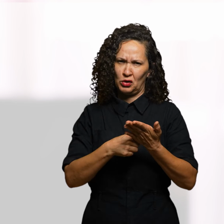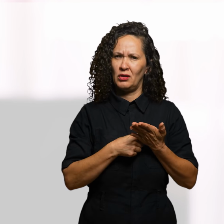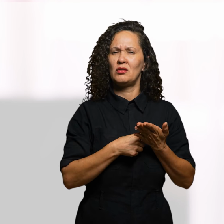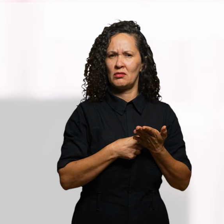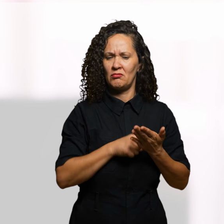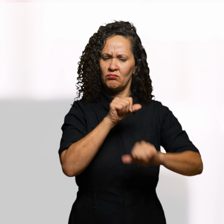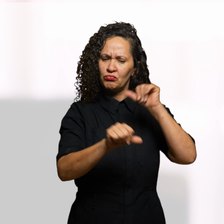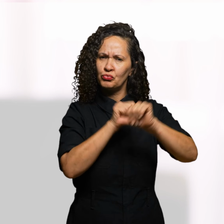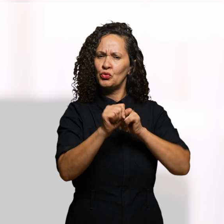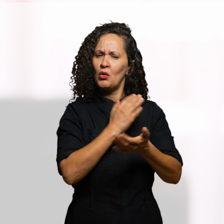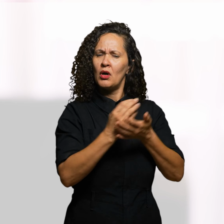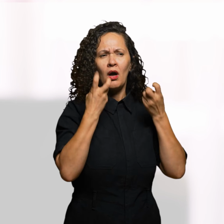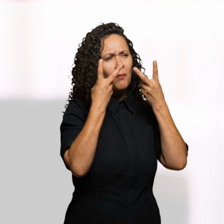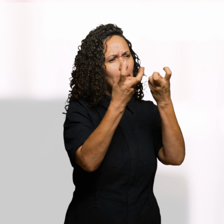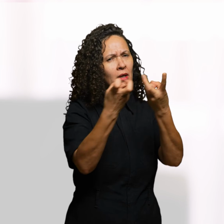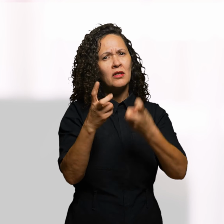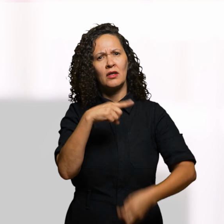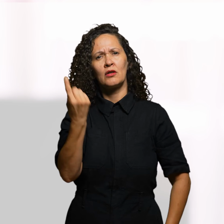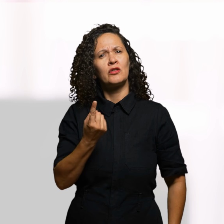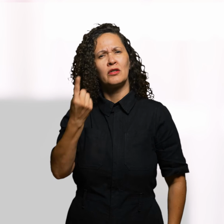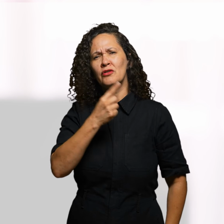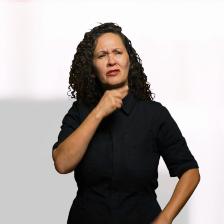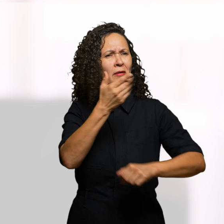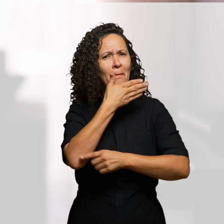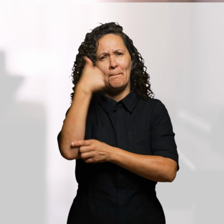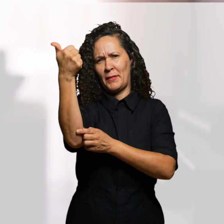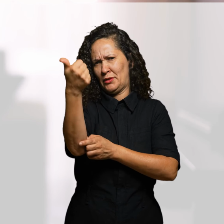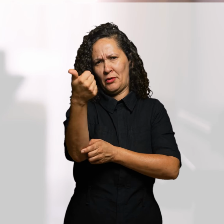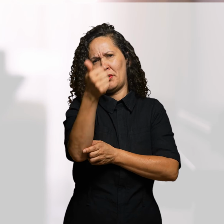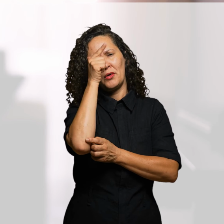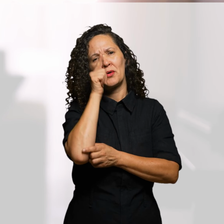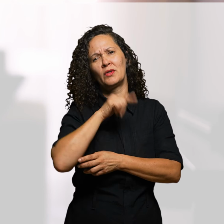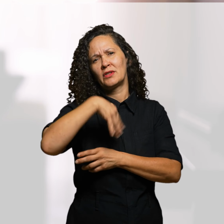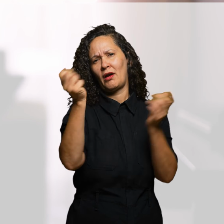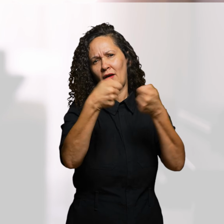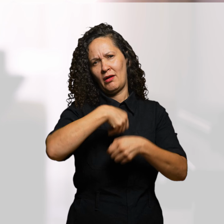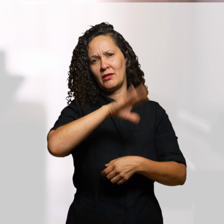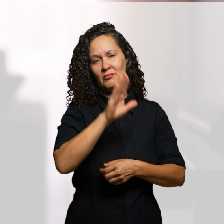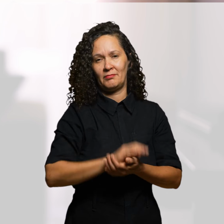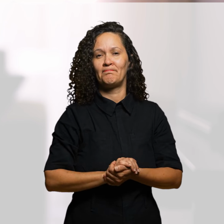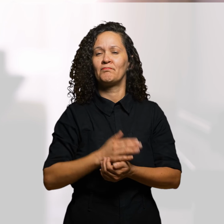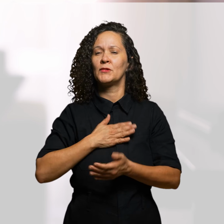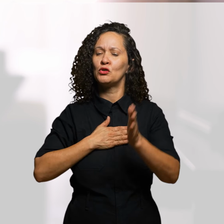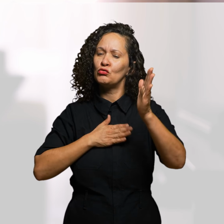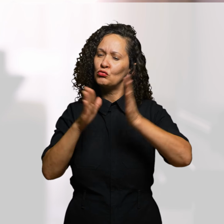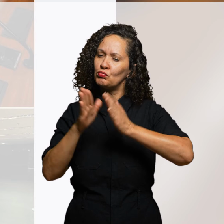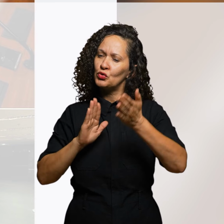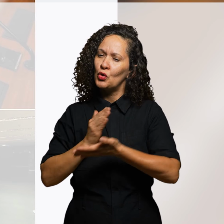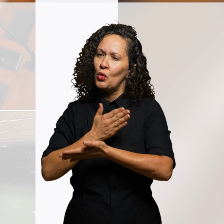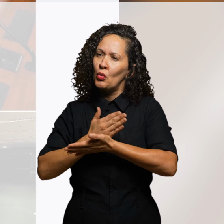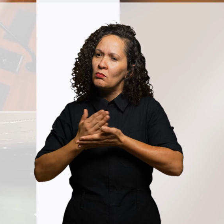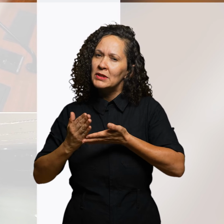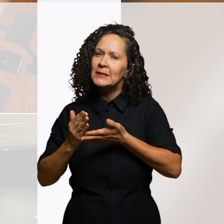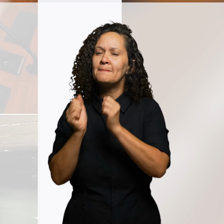né? A gente começa a ver que a gente pode ser muito mais útil do que a gente pensa. E aí eu, na época, comecei a andar com